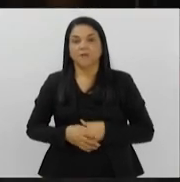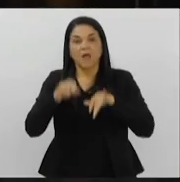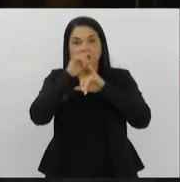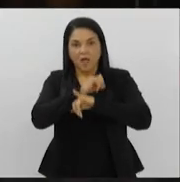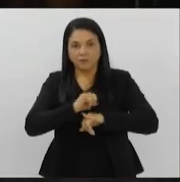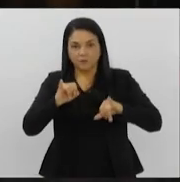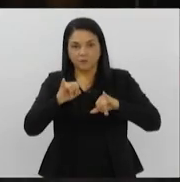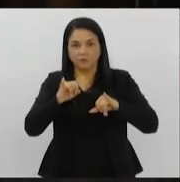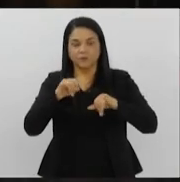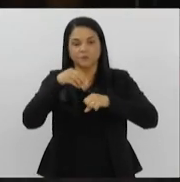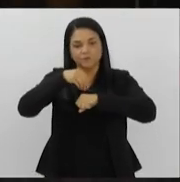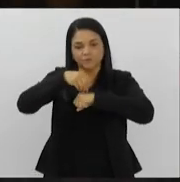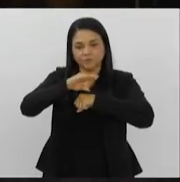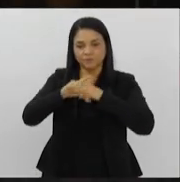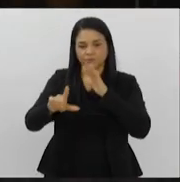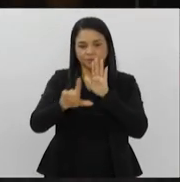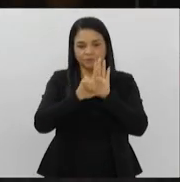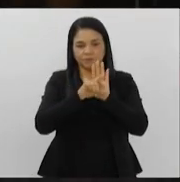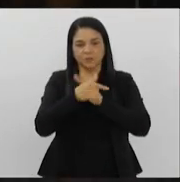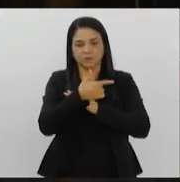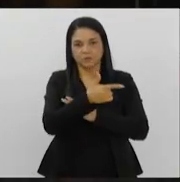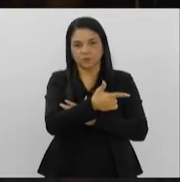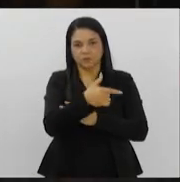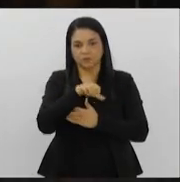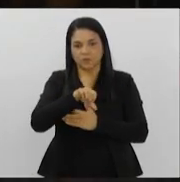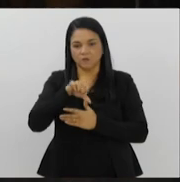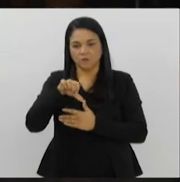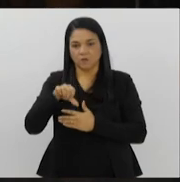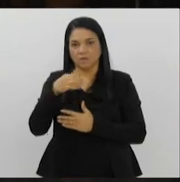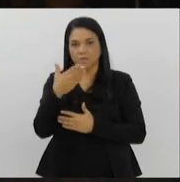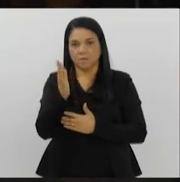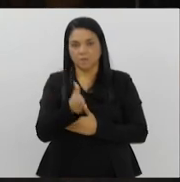Anuncio indicação legislativa número